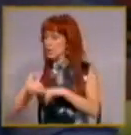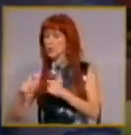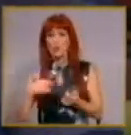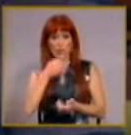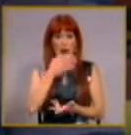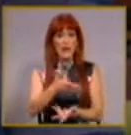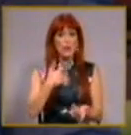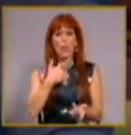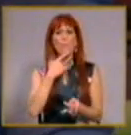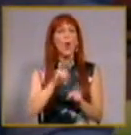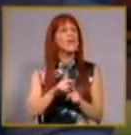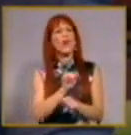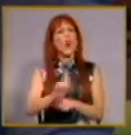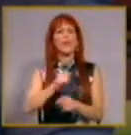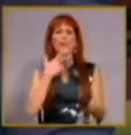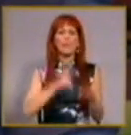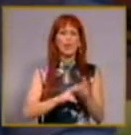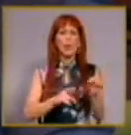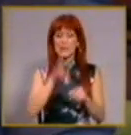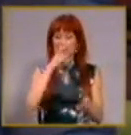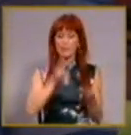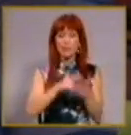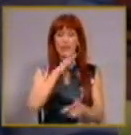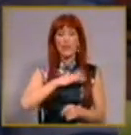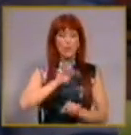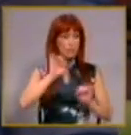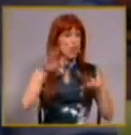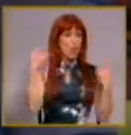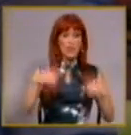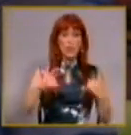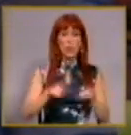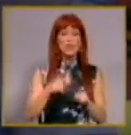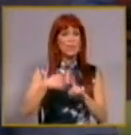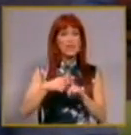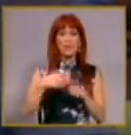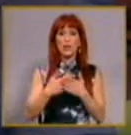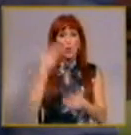nisso, nós não podemos ir contra a realidade. Se a realidade nos diz que é possível e tem